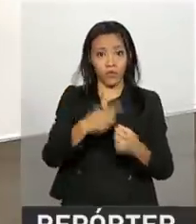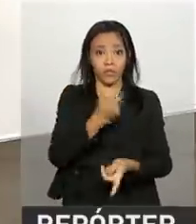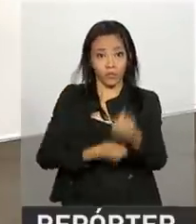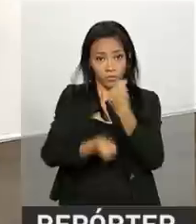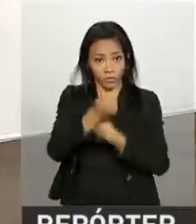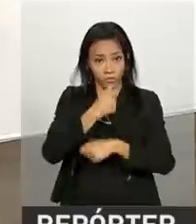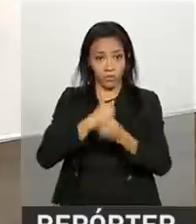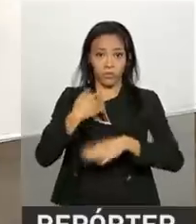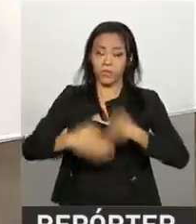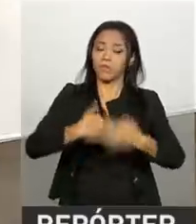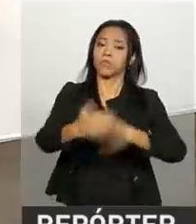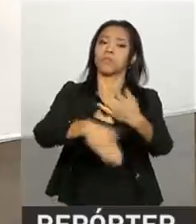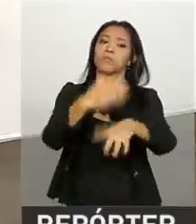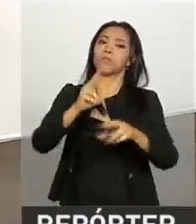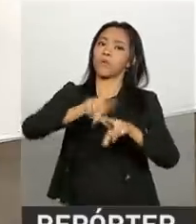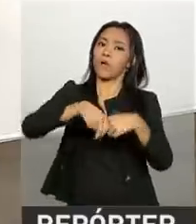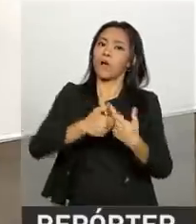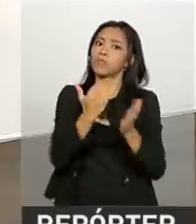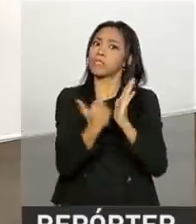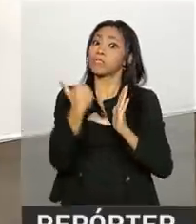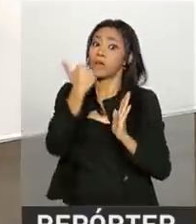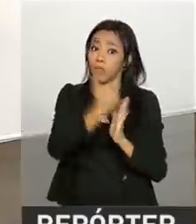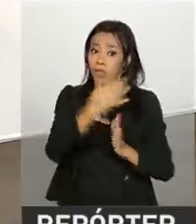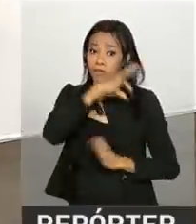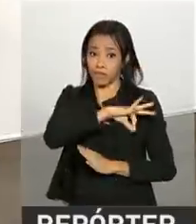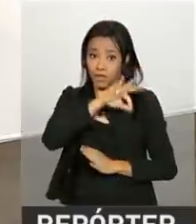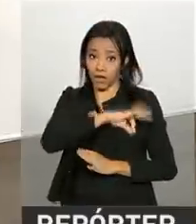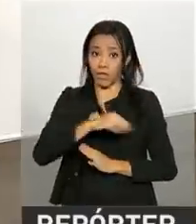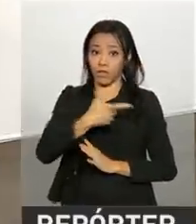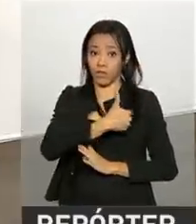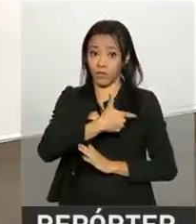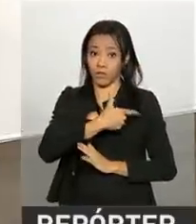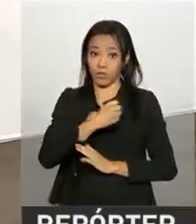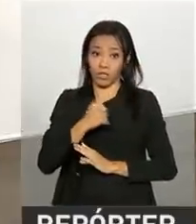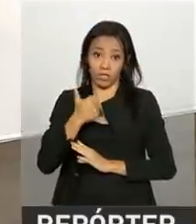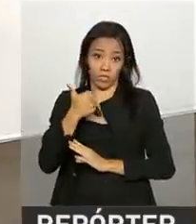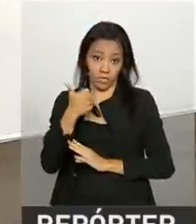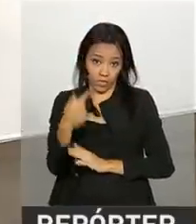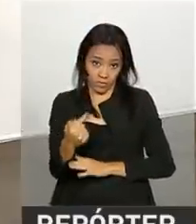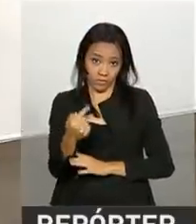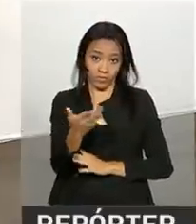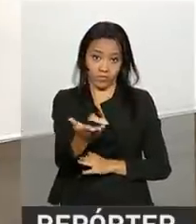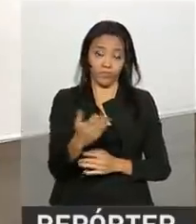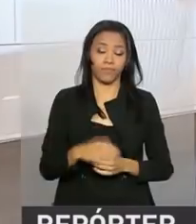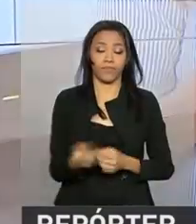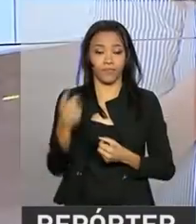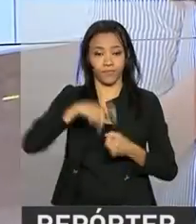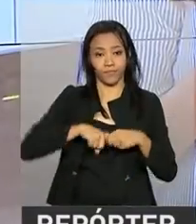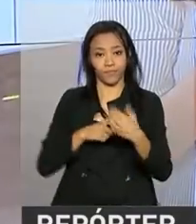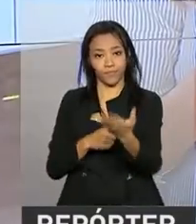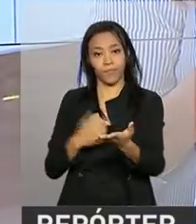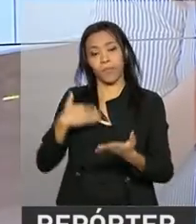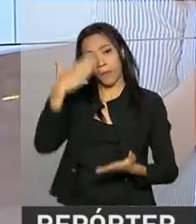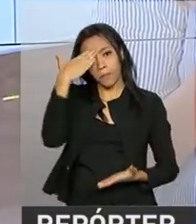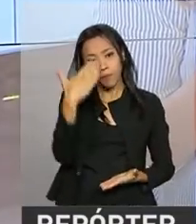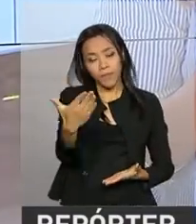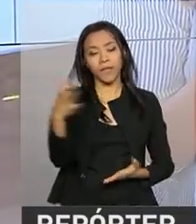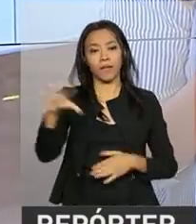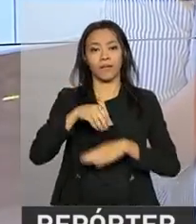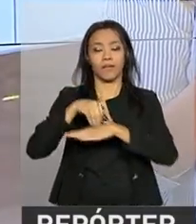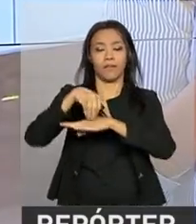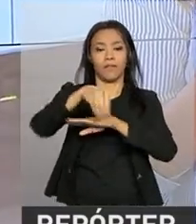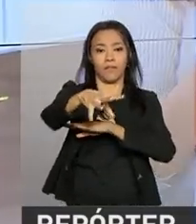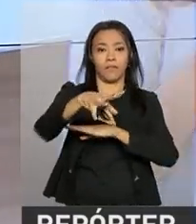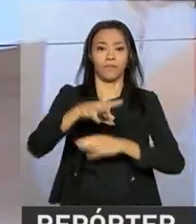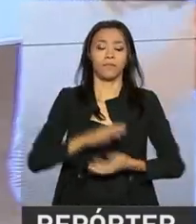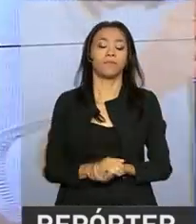do consumo desse aumento do salário mínimo para o ano de 2017. Volto com você no estúdio, Malu. Obrigada, Paola De Orte, pelas